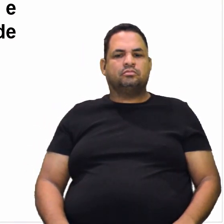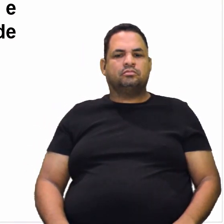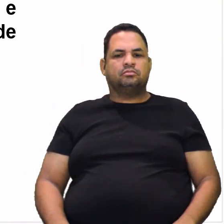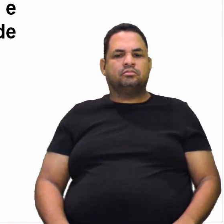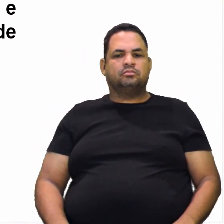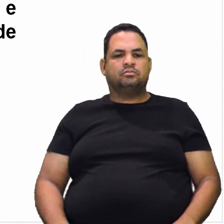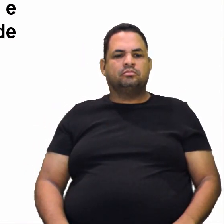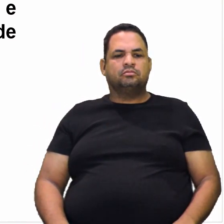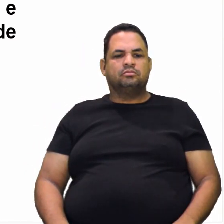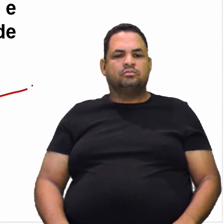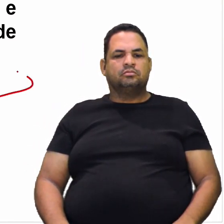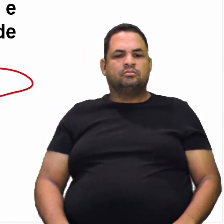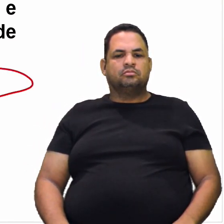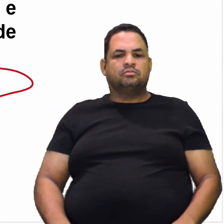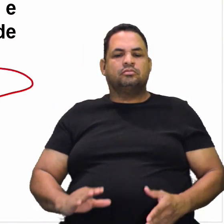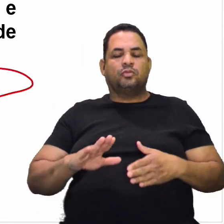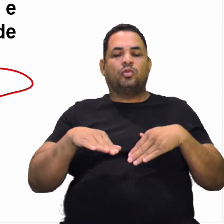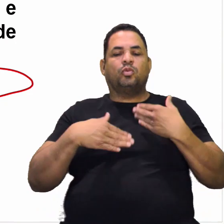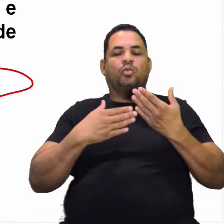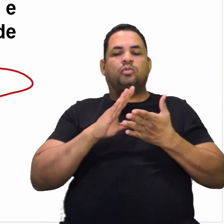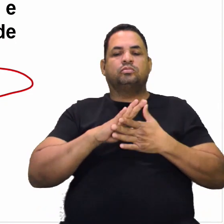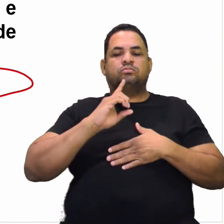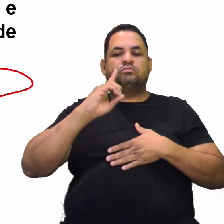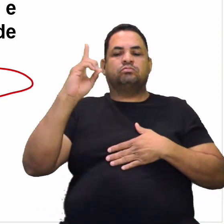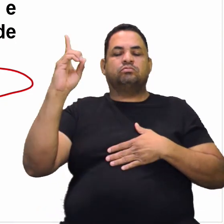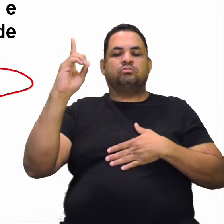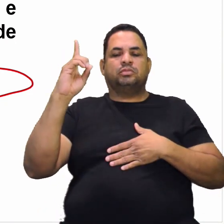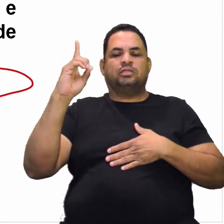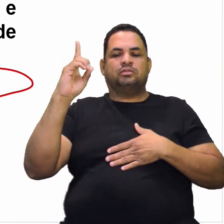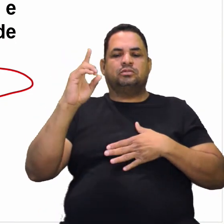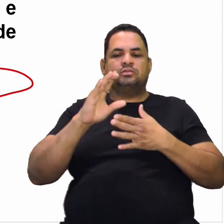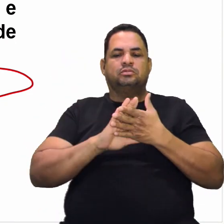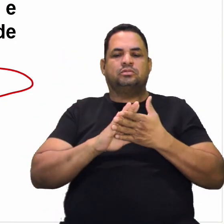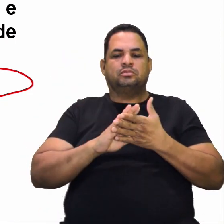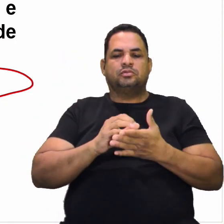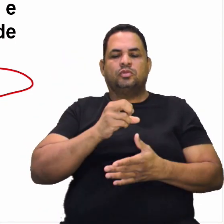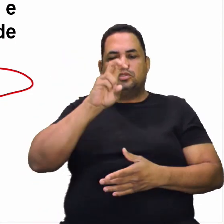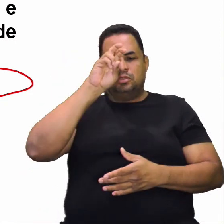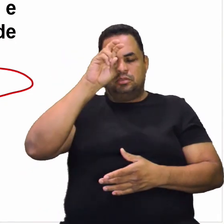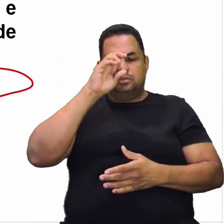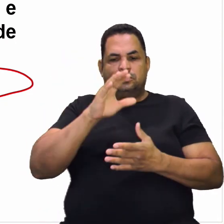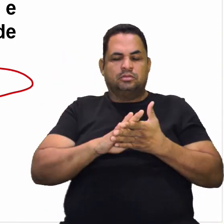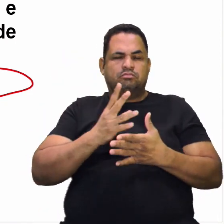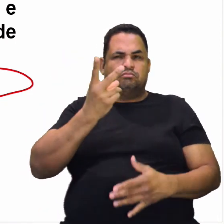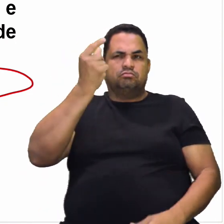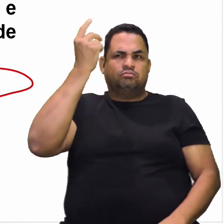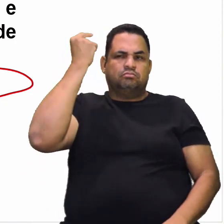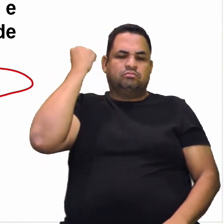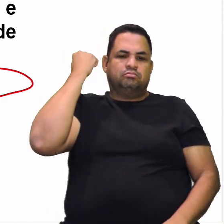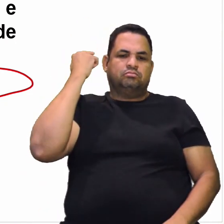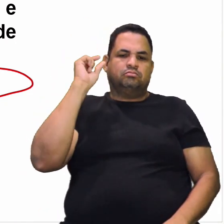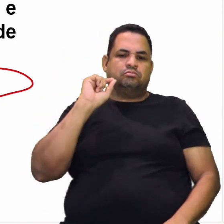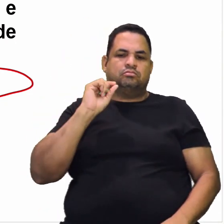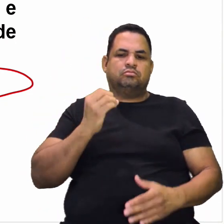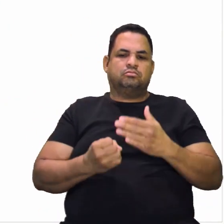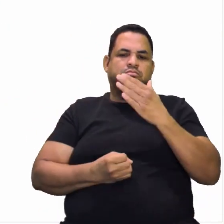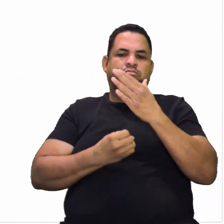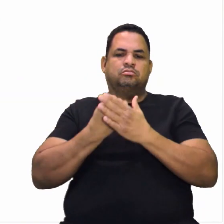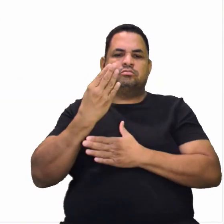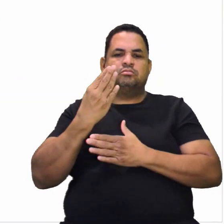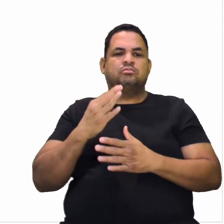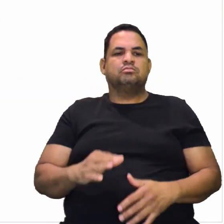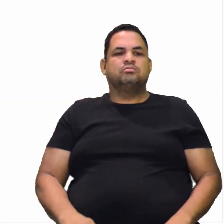O texto está falando de qual deus do Egito Antigo. O texto fala do que criou o mundo e mantém